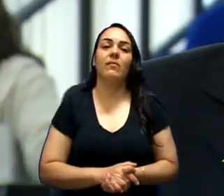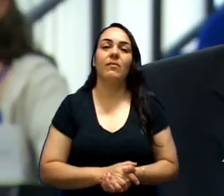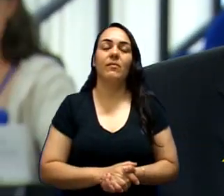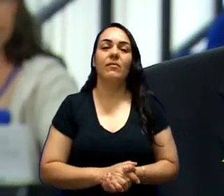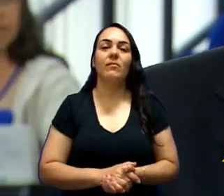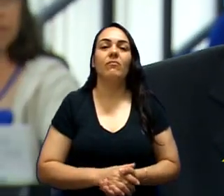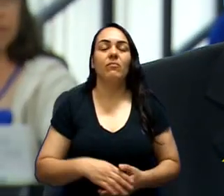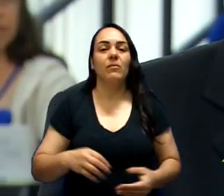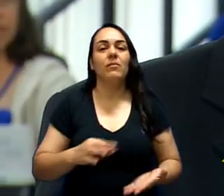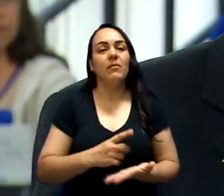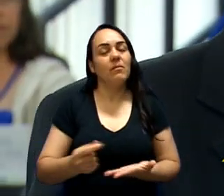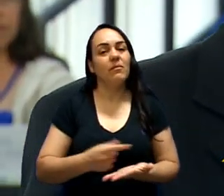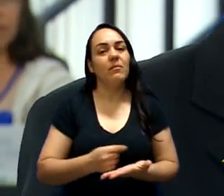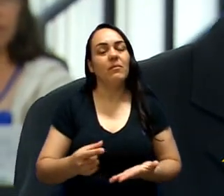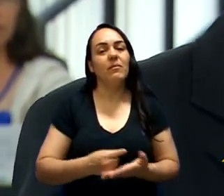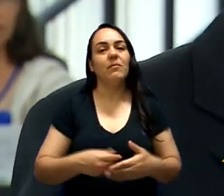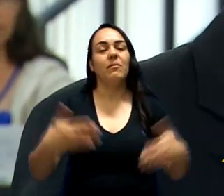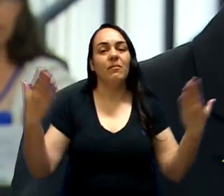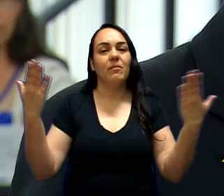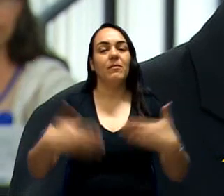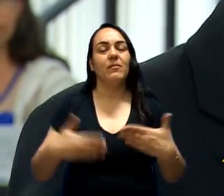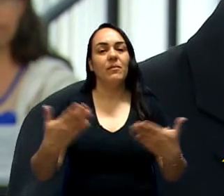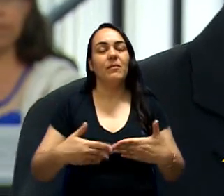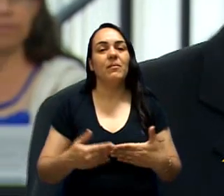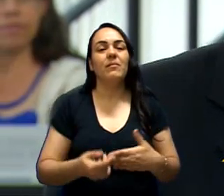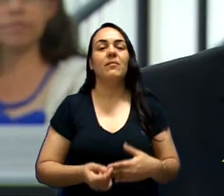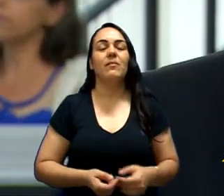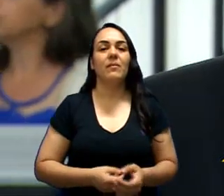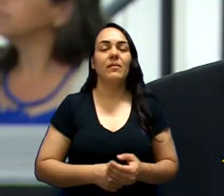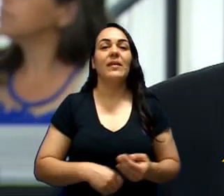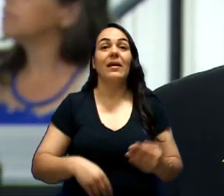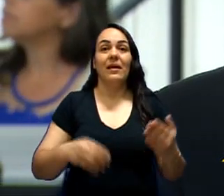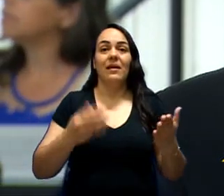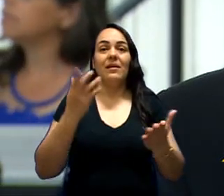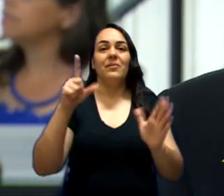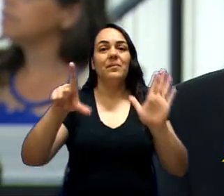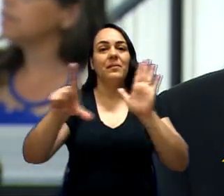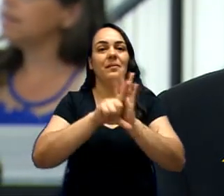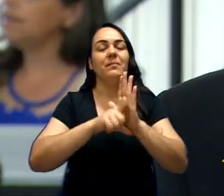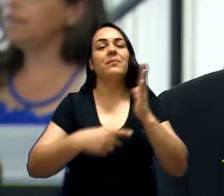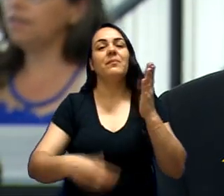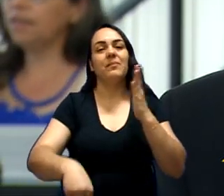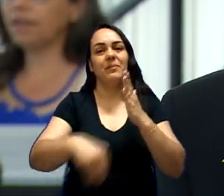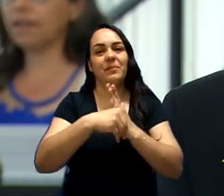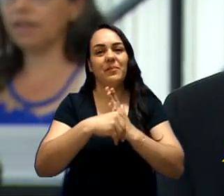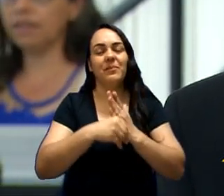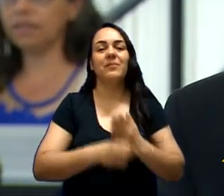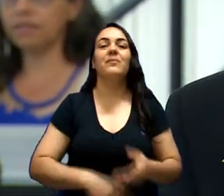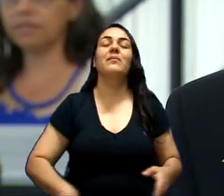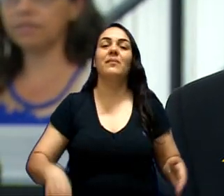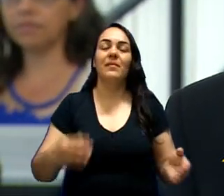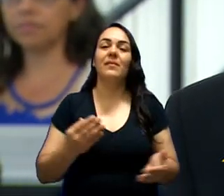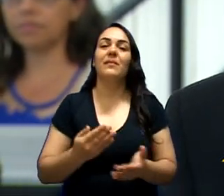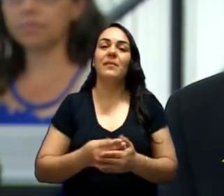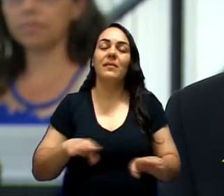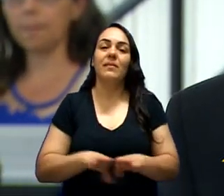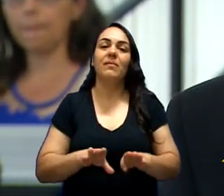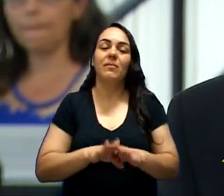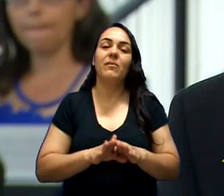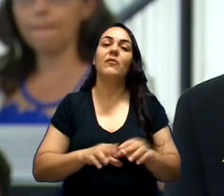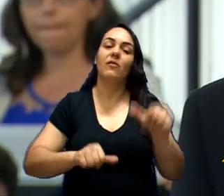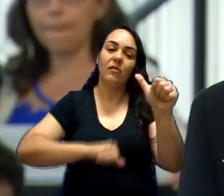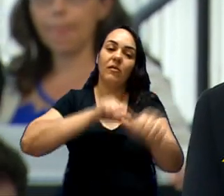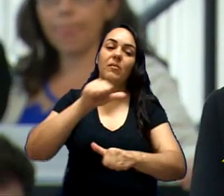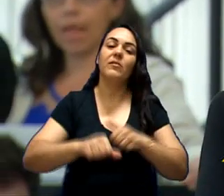Emendas parlamentares aprovadas aqui pelo nosso plenário e depois ratificadas através de uma lei